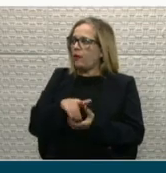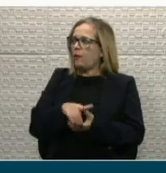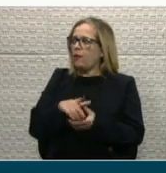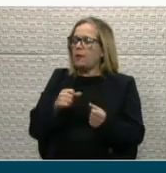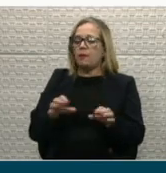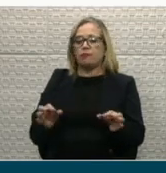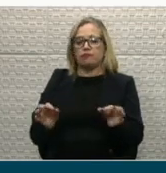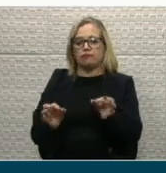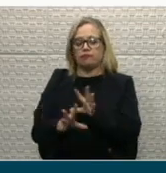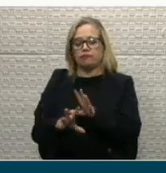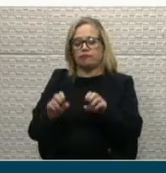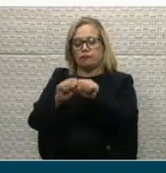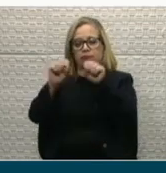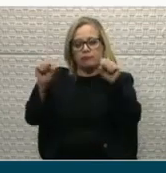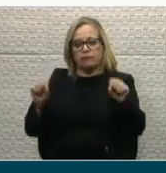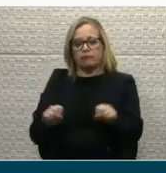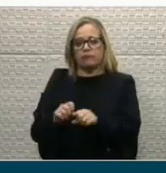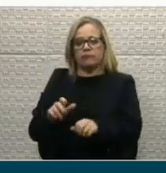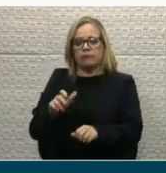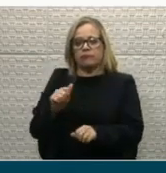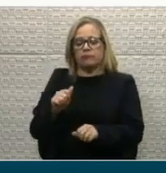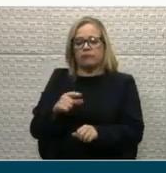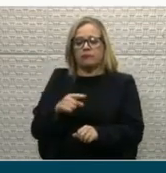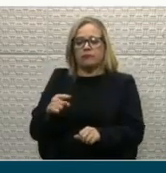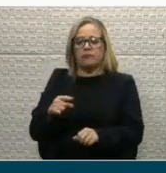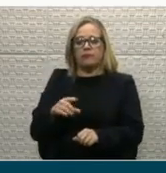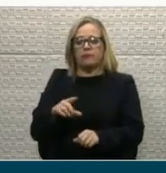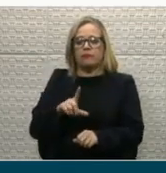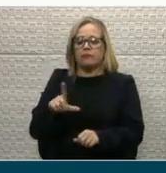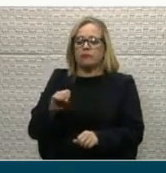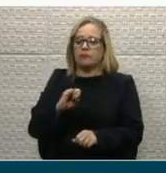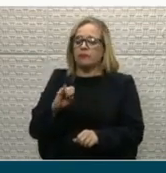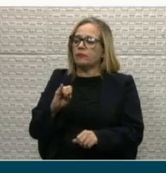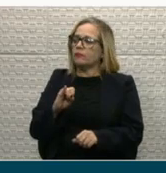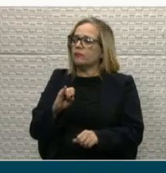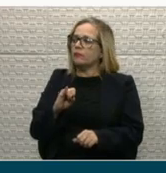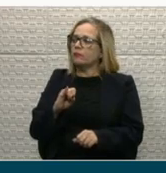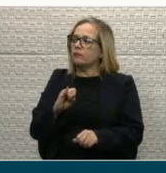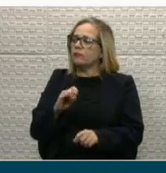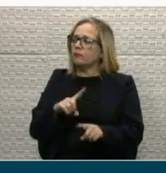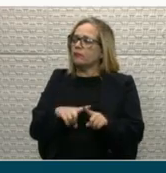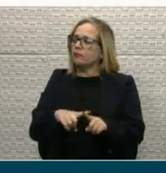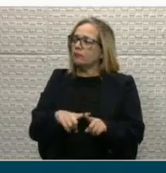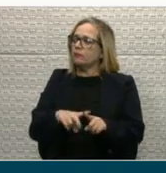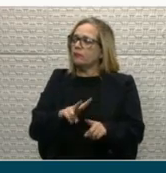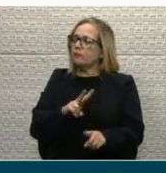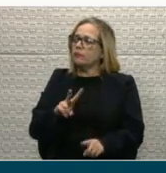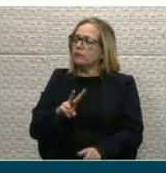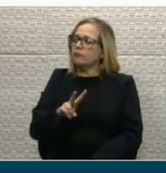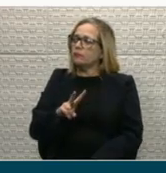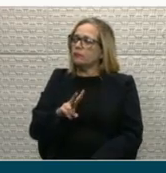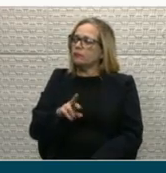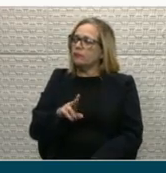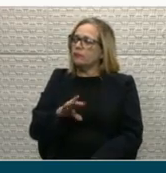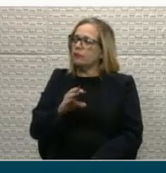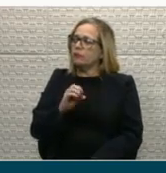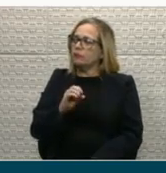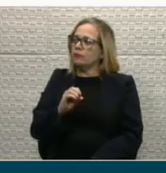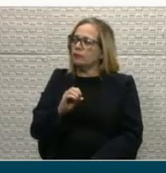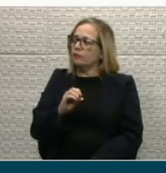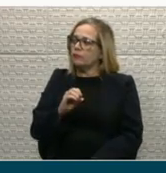resolver o sistema A menos lambda I vezes o vetor V sendo igual a